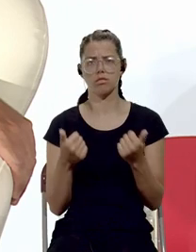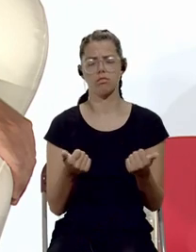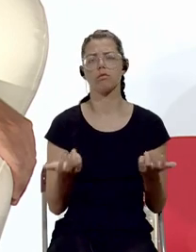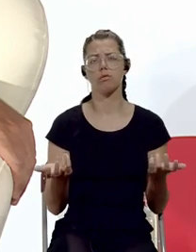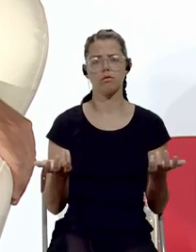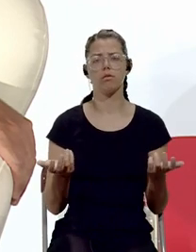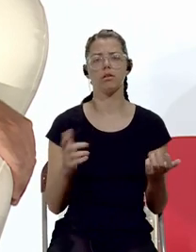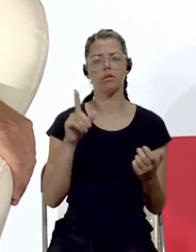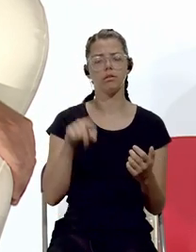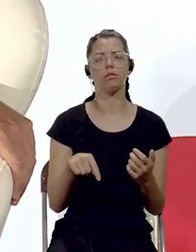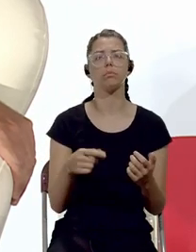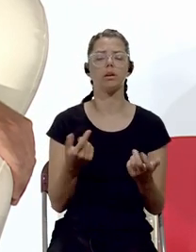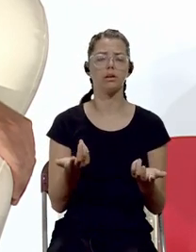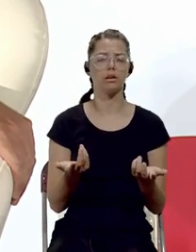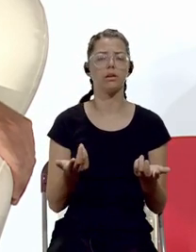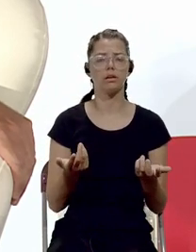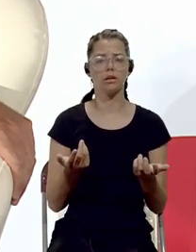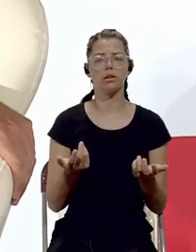na compreensão daquilo que é